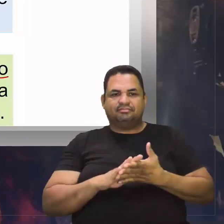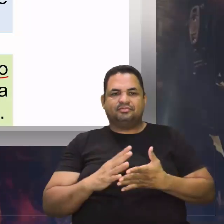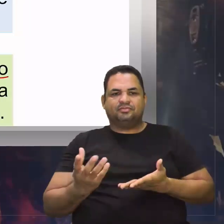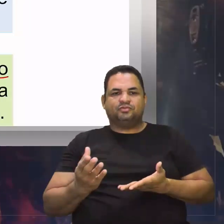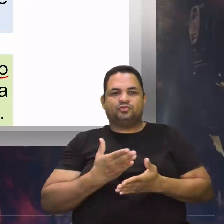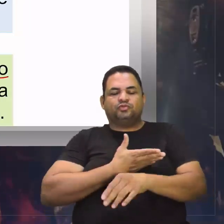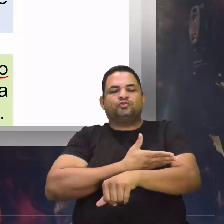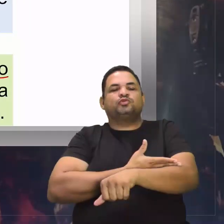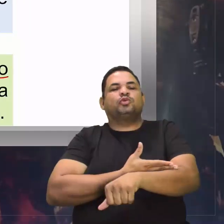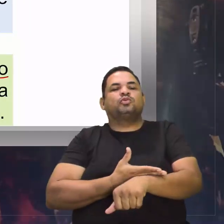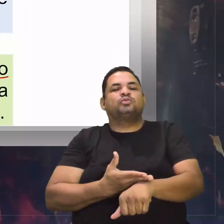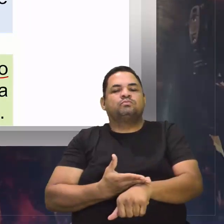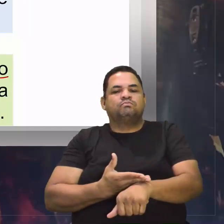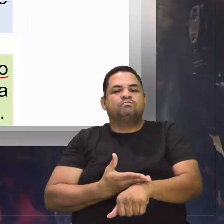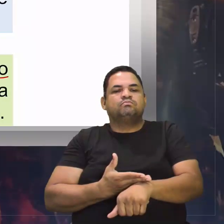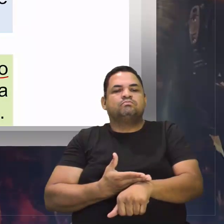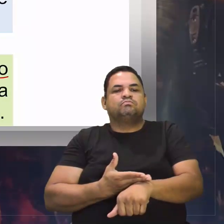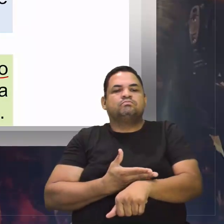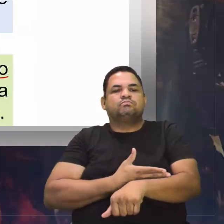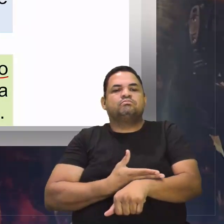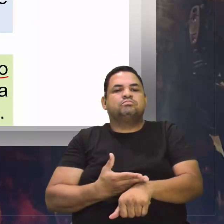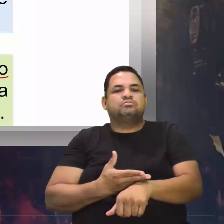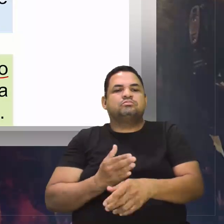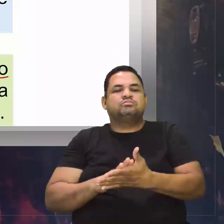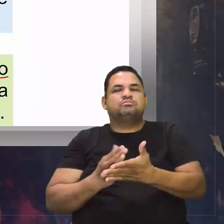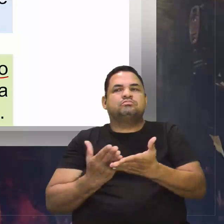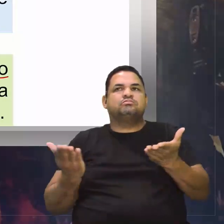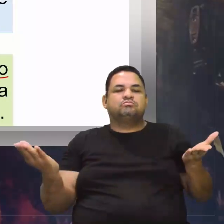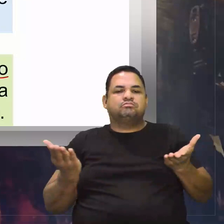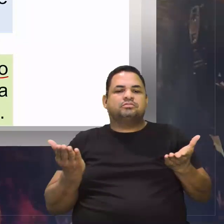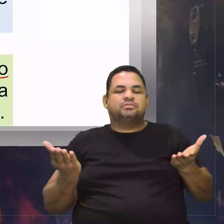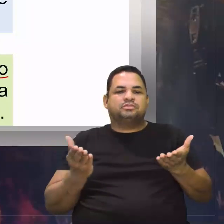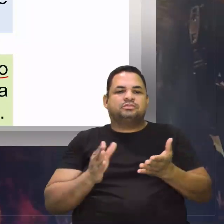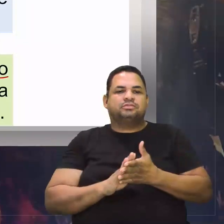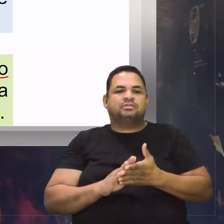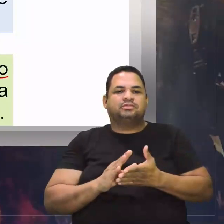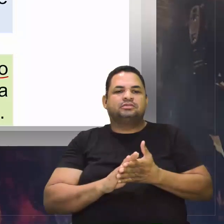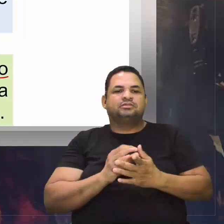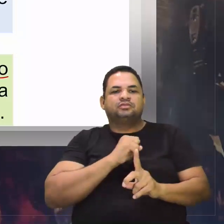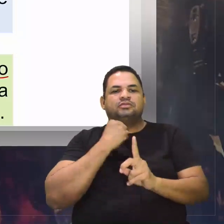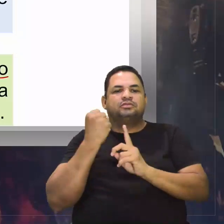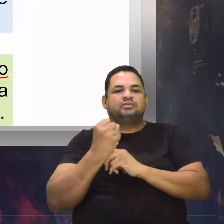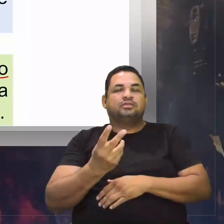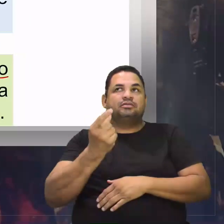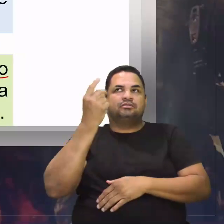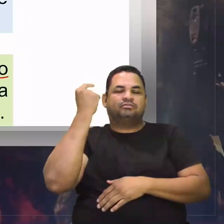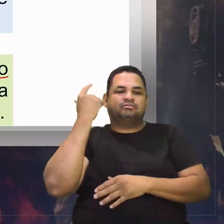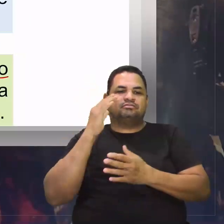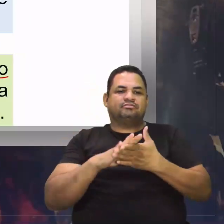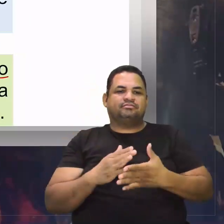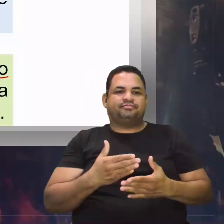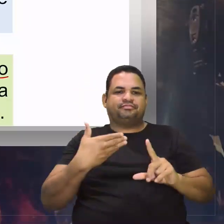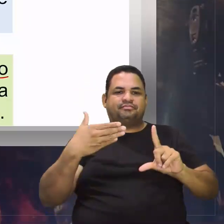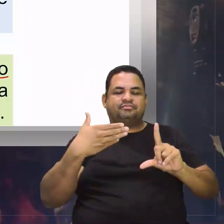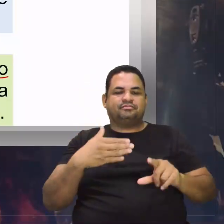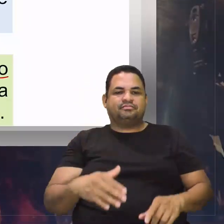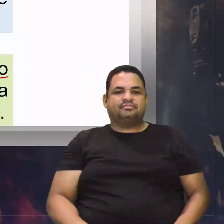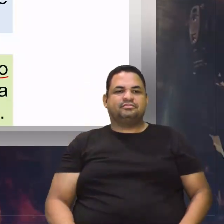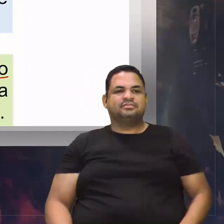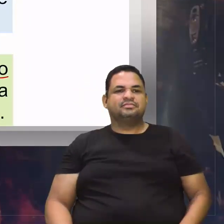aos costumes de atuais sociedade daquela época. Joga na tela, vamos